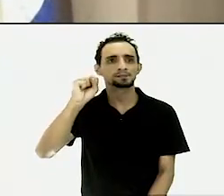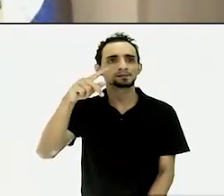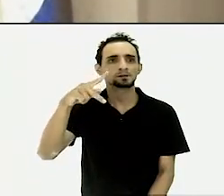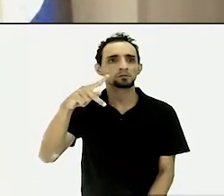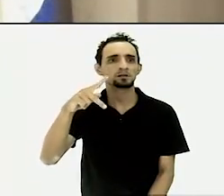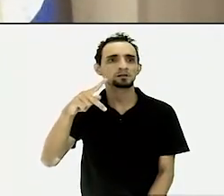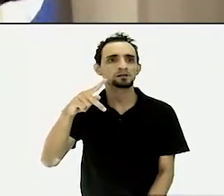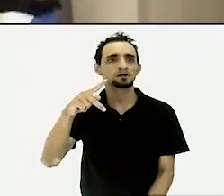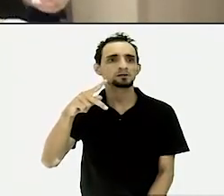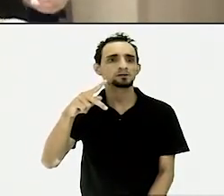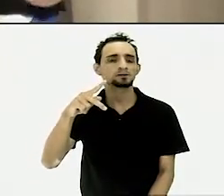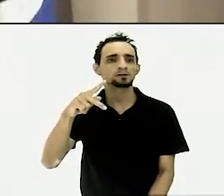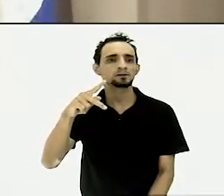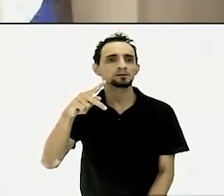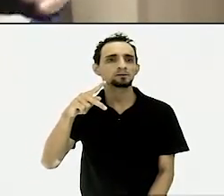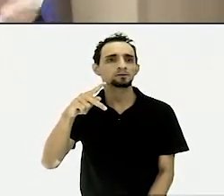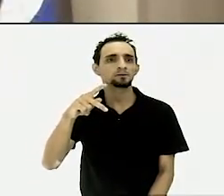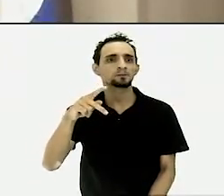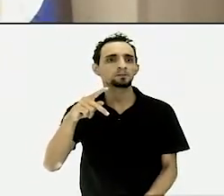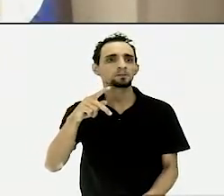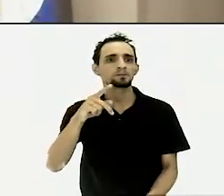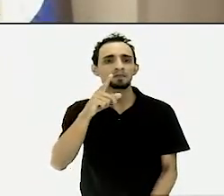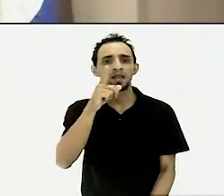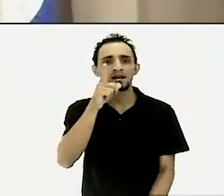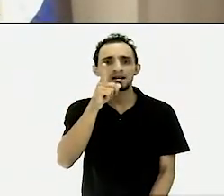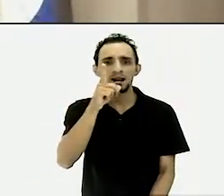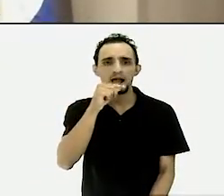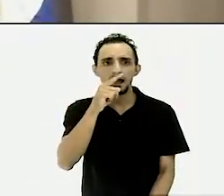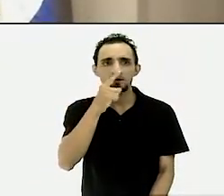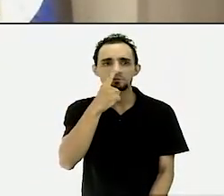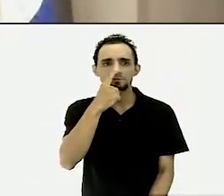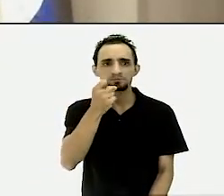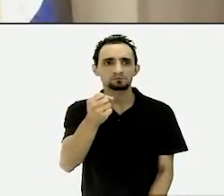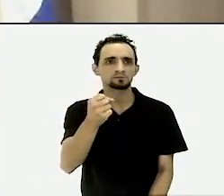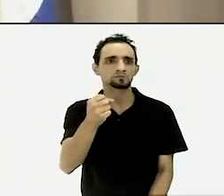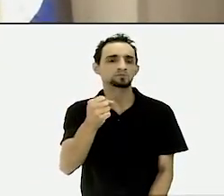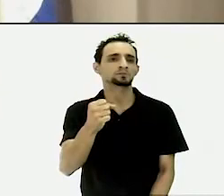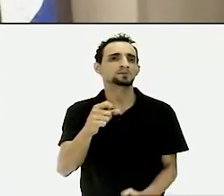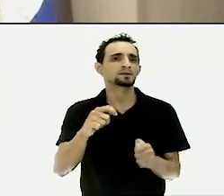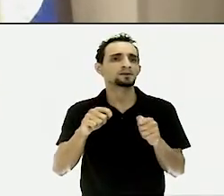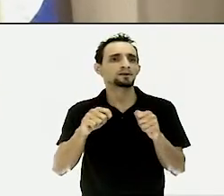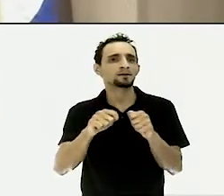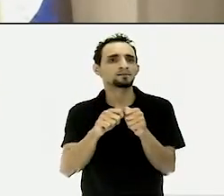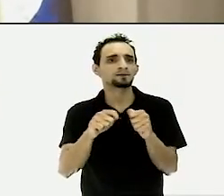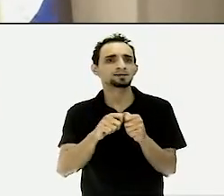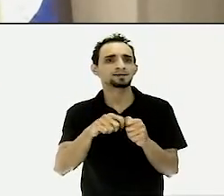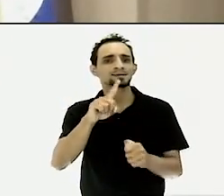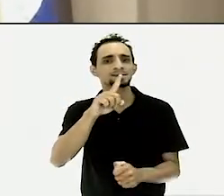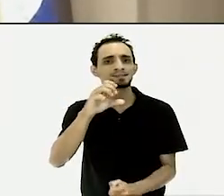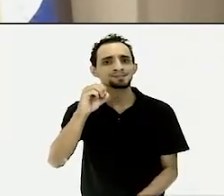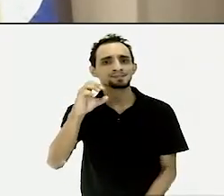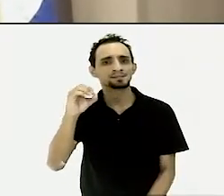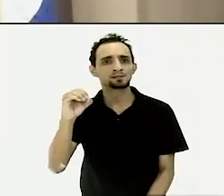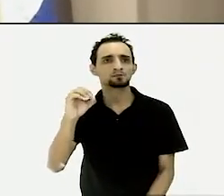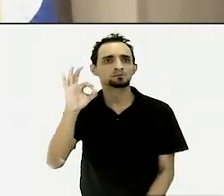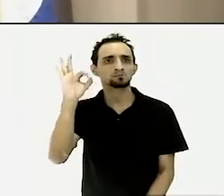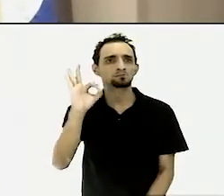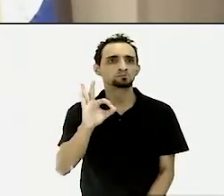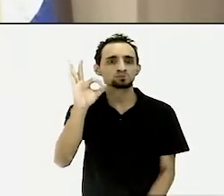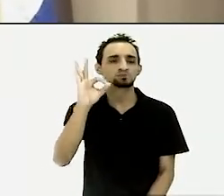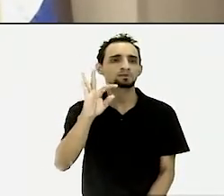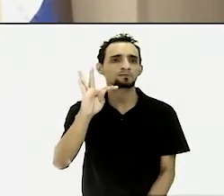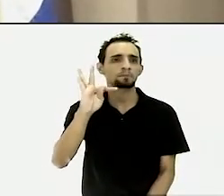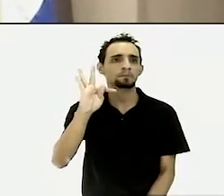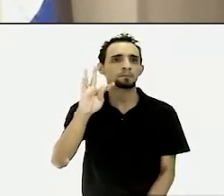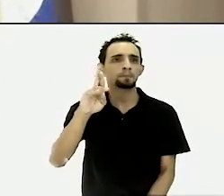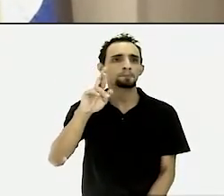filmagens, a questão da água que foi trazida aqui, né, os locais que não está sendo tratado 100%. Então,